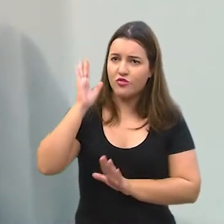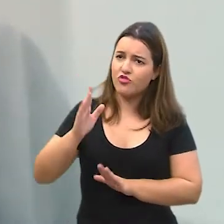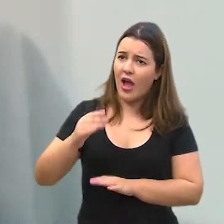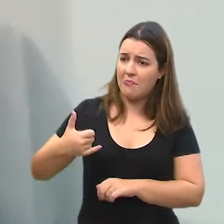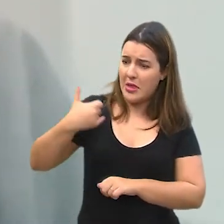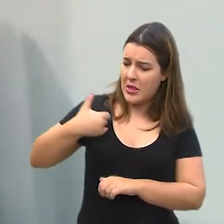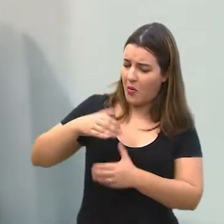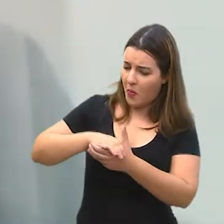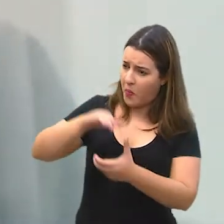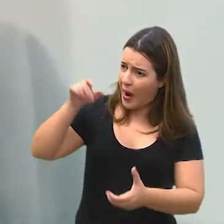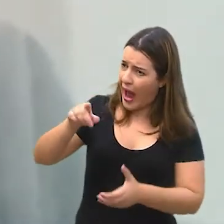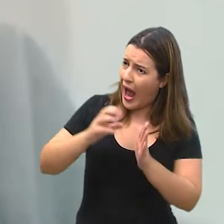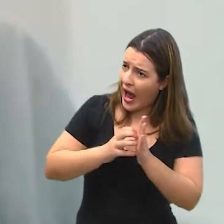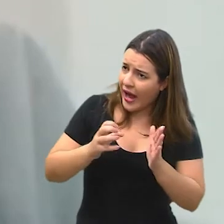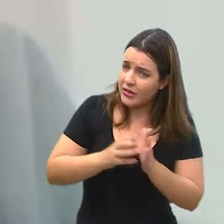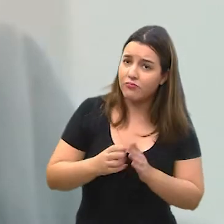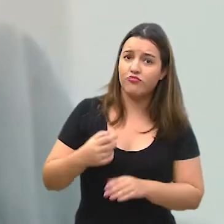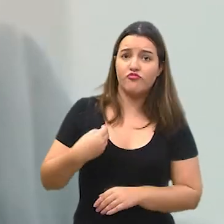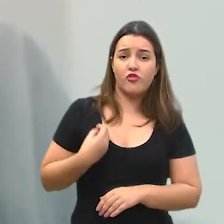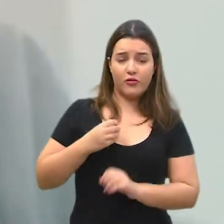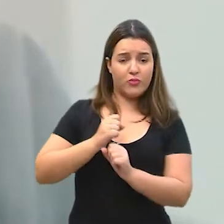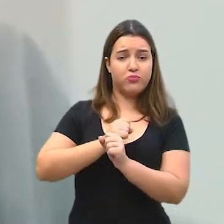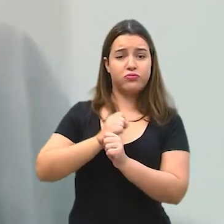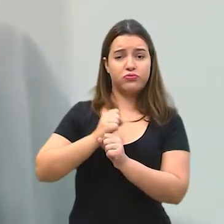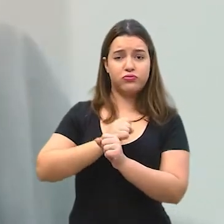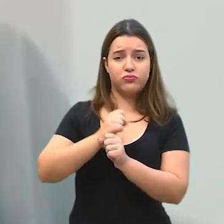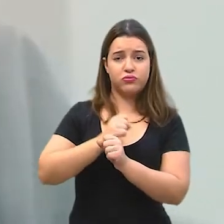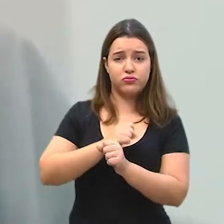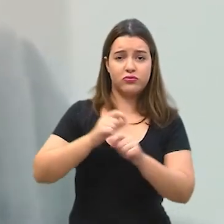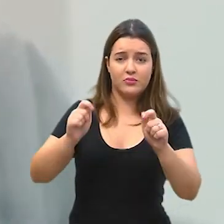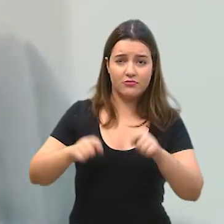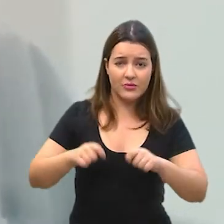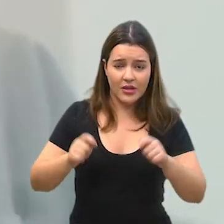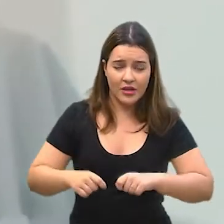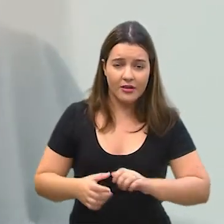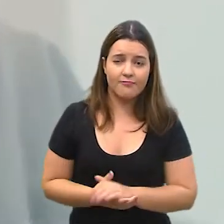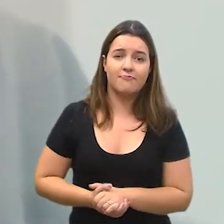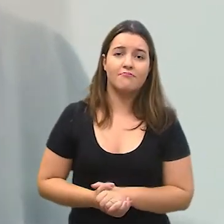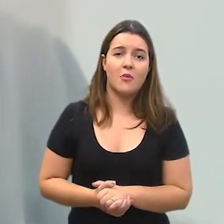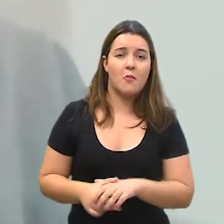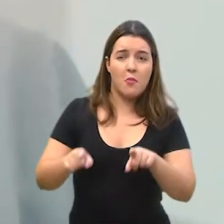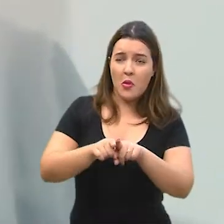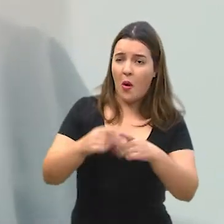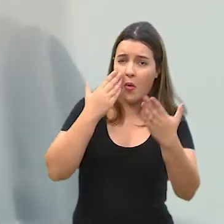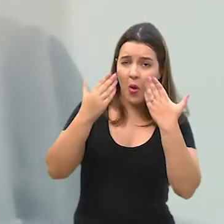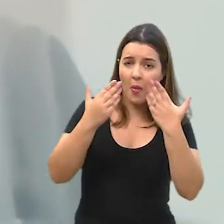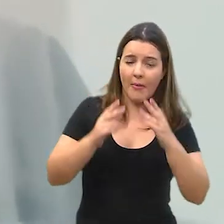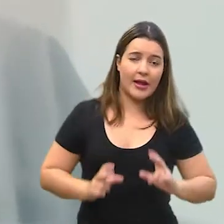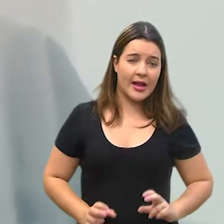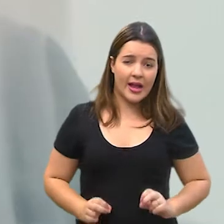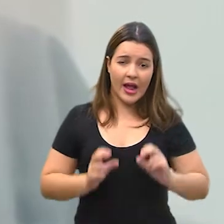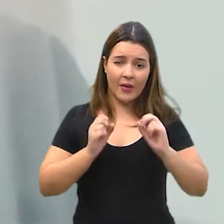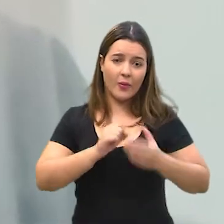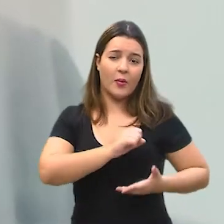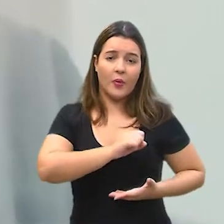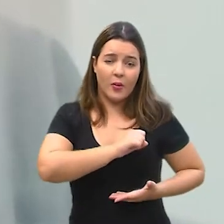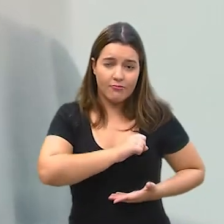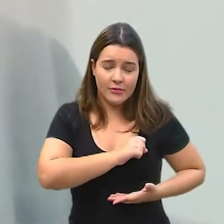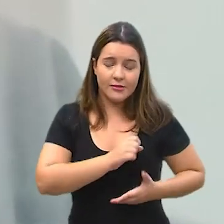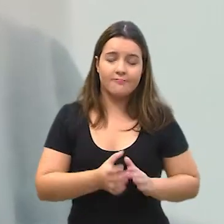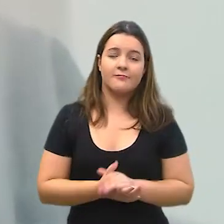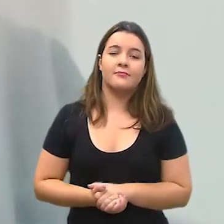qualquer problema advindo da infecção, né? Então, a testagem precoce, né, oportuna, certamente é uma das medidas